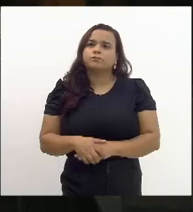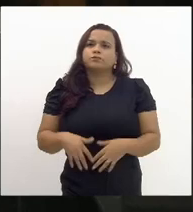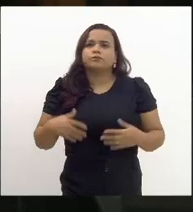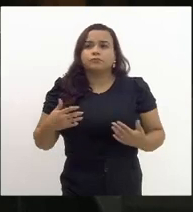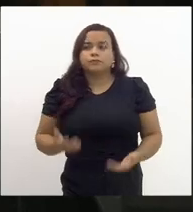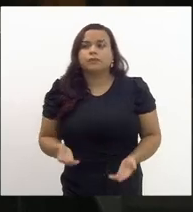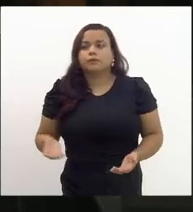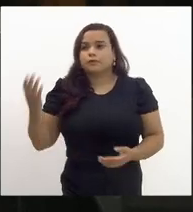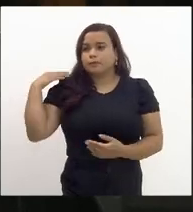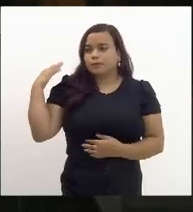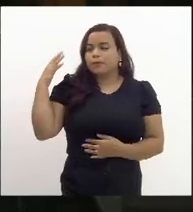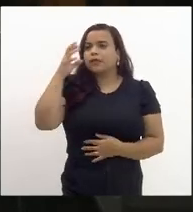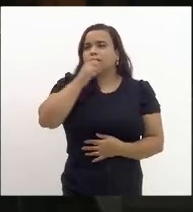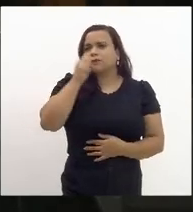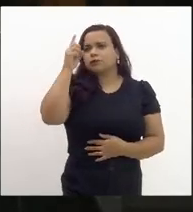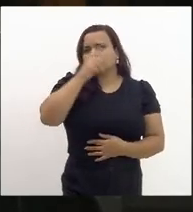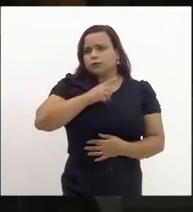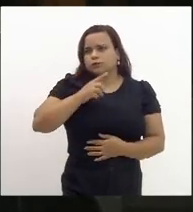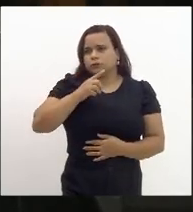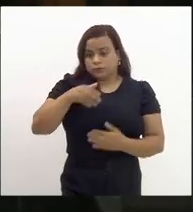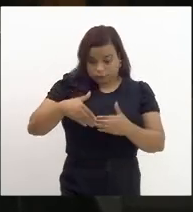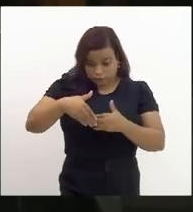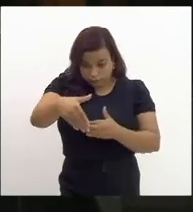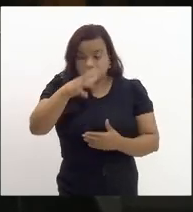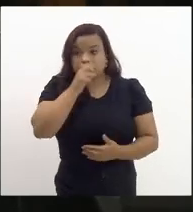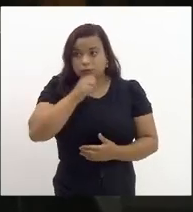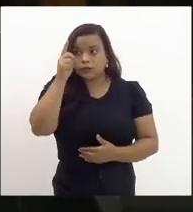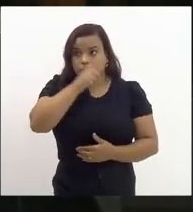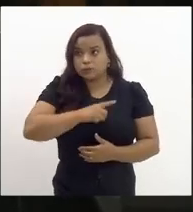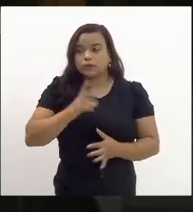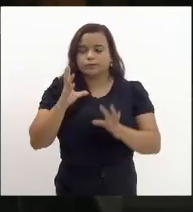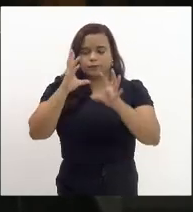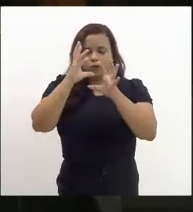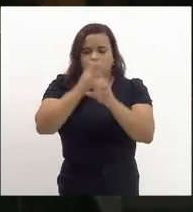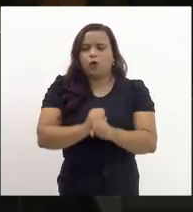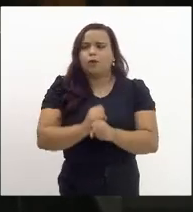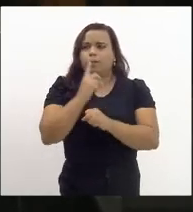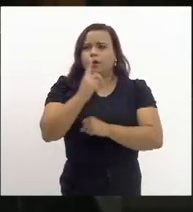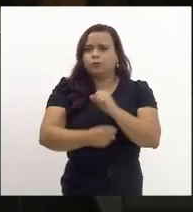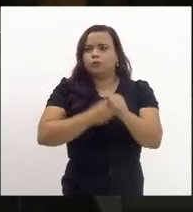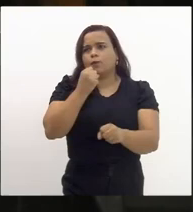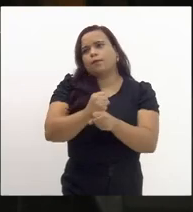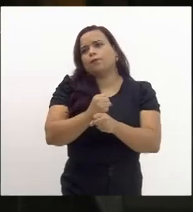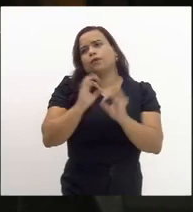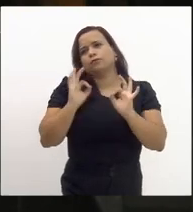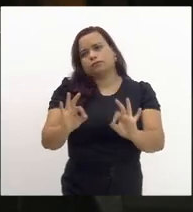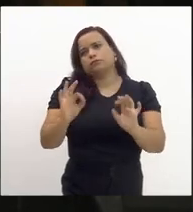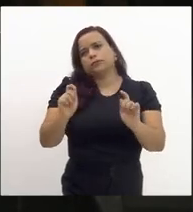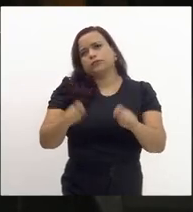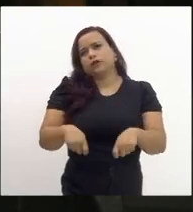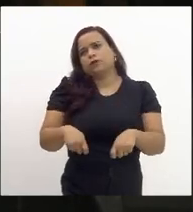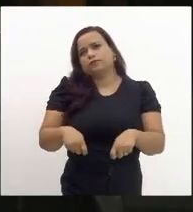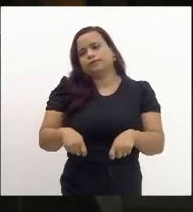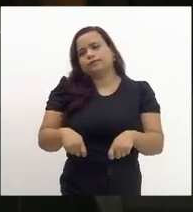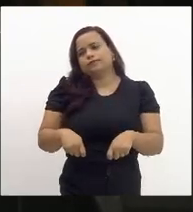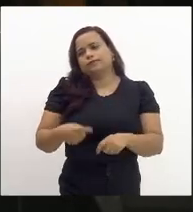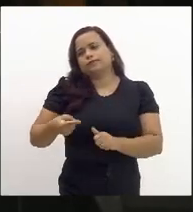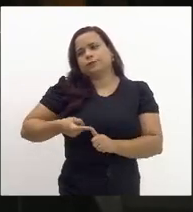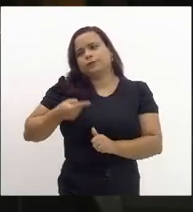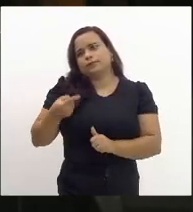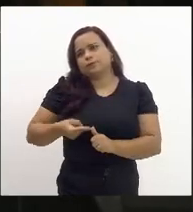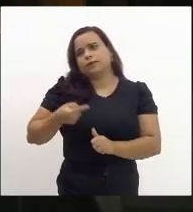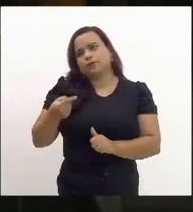final de semana, vai completar exatamente um ano de o primeiro